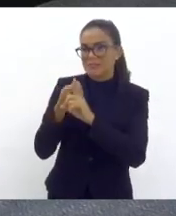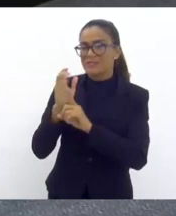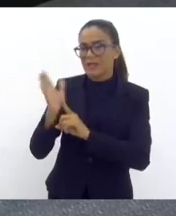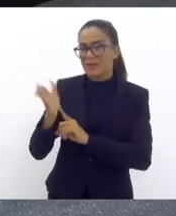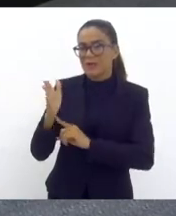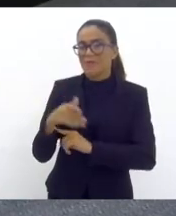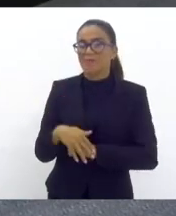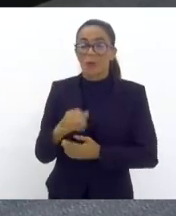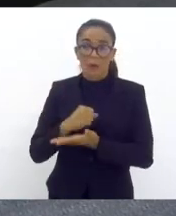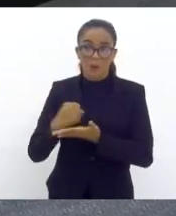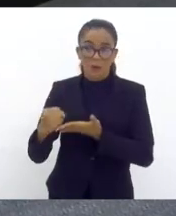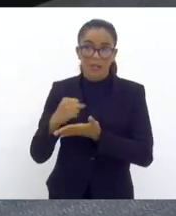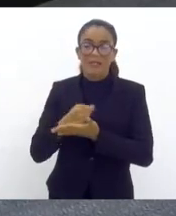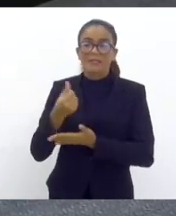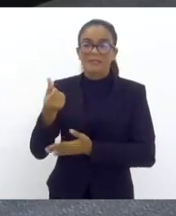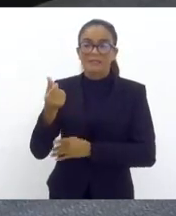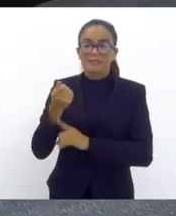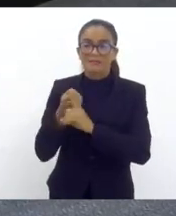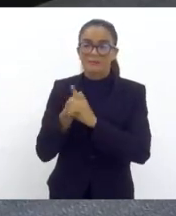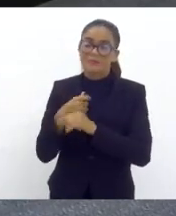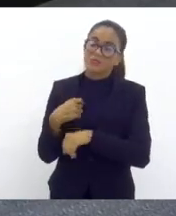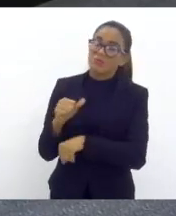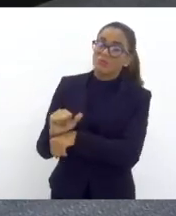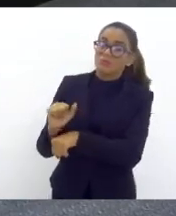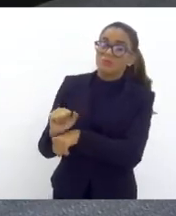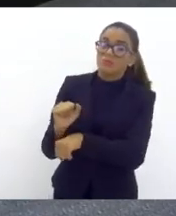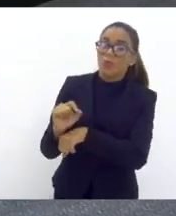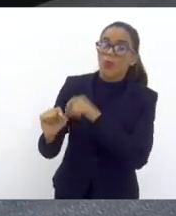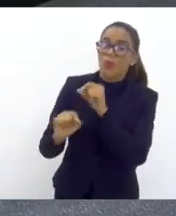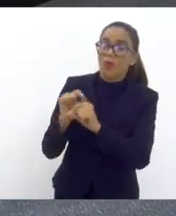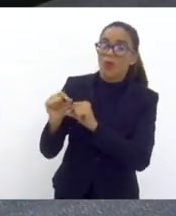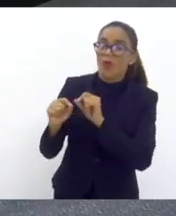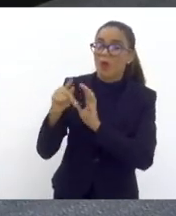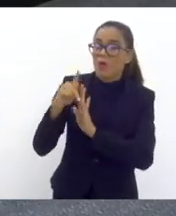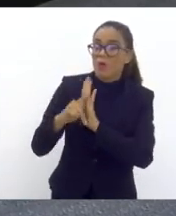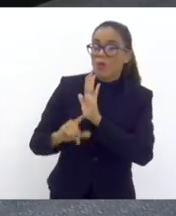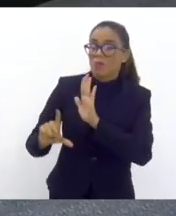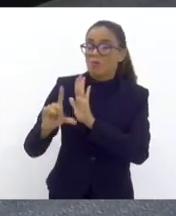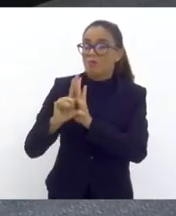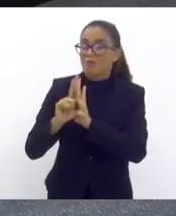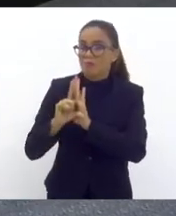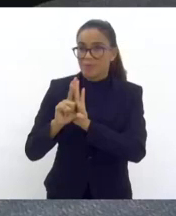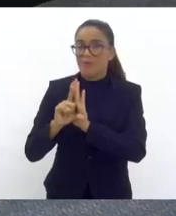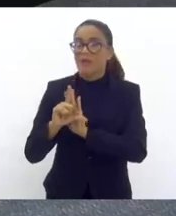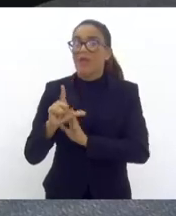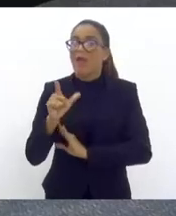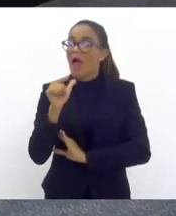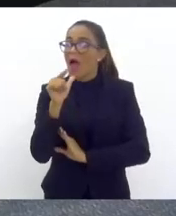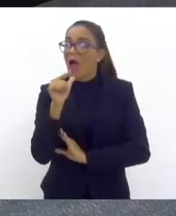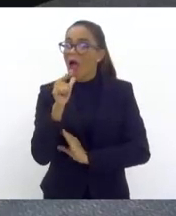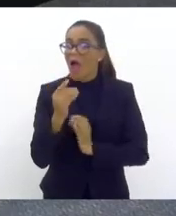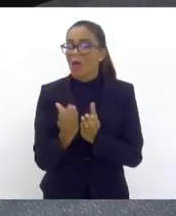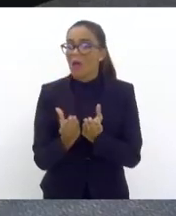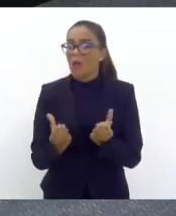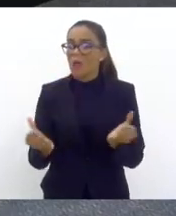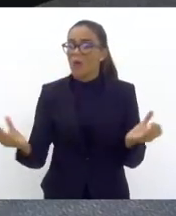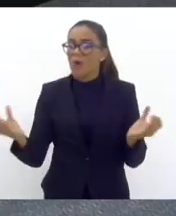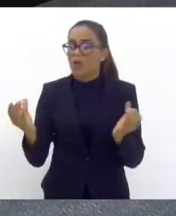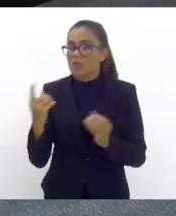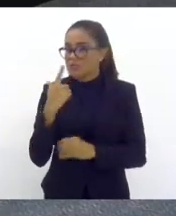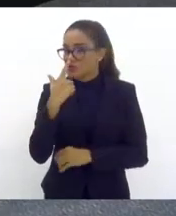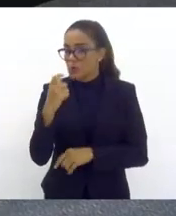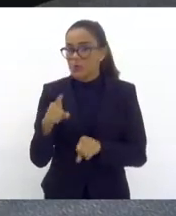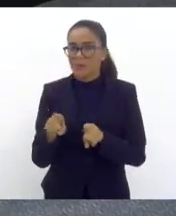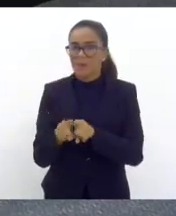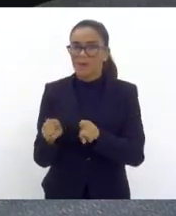de 6 meses nós somos aguardando o projeto do plano diretor de água e esgoto falei uai vocês